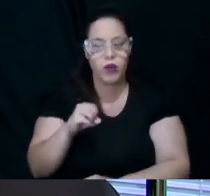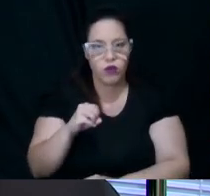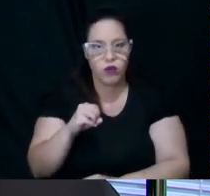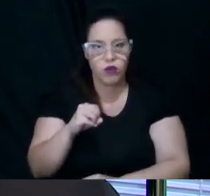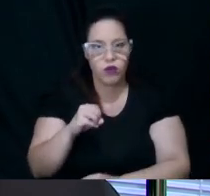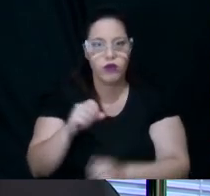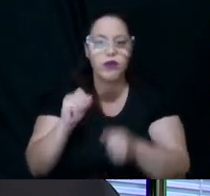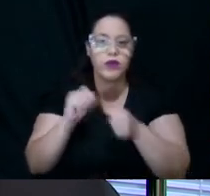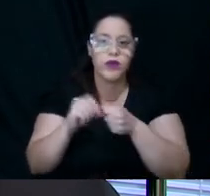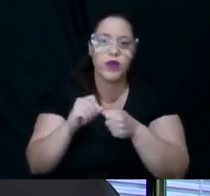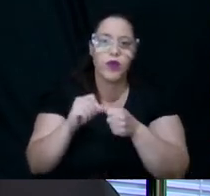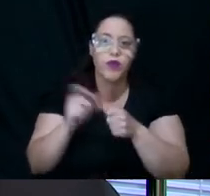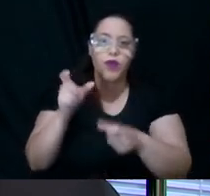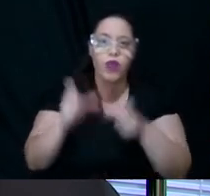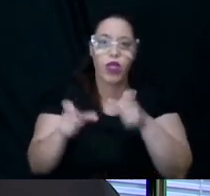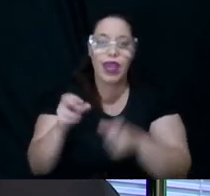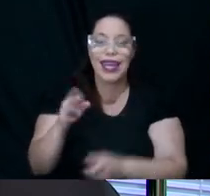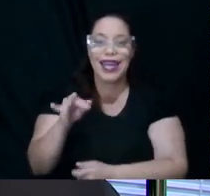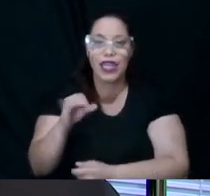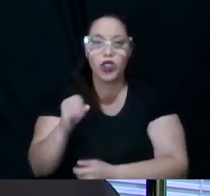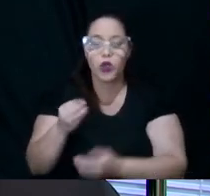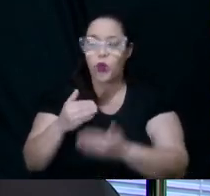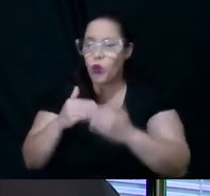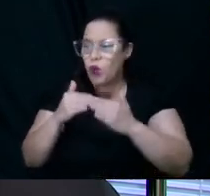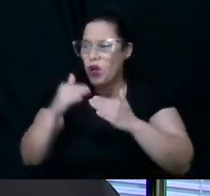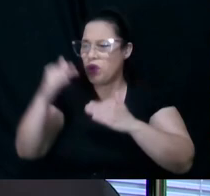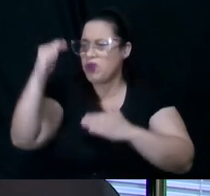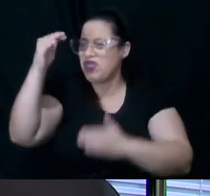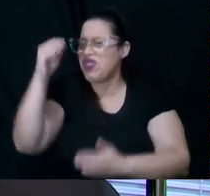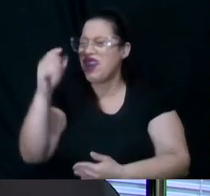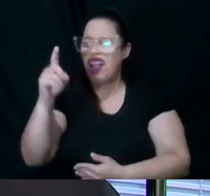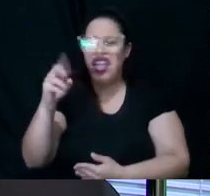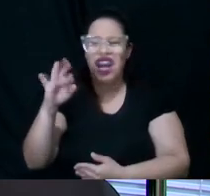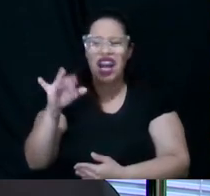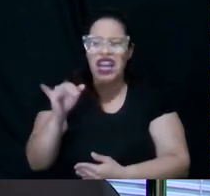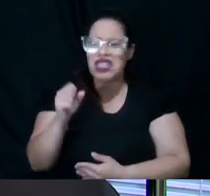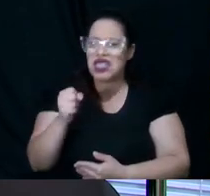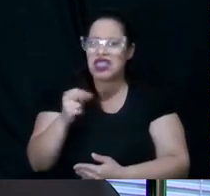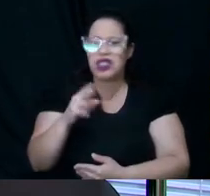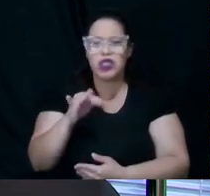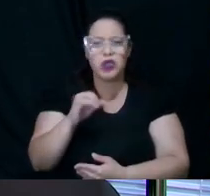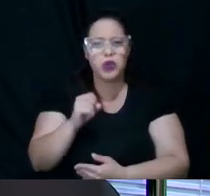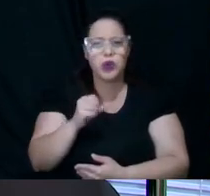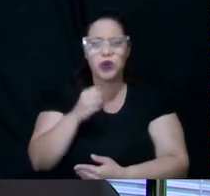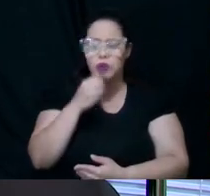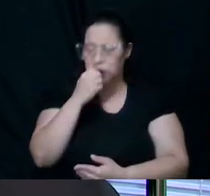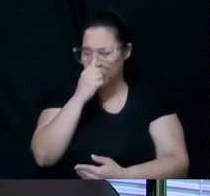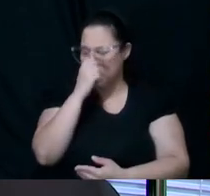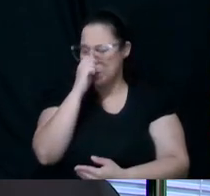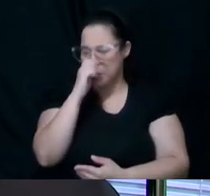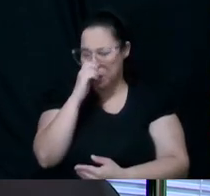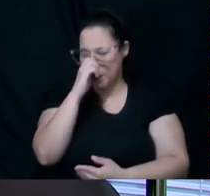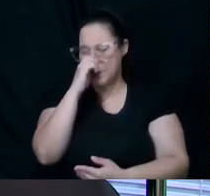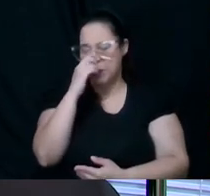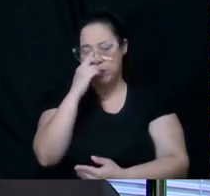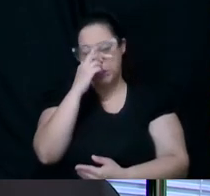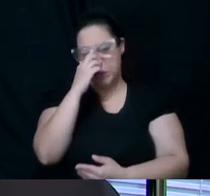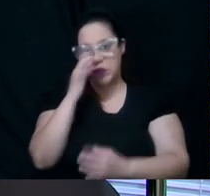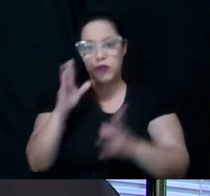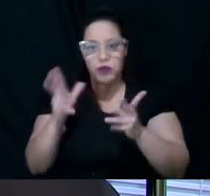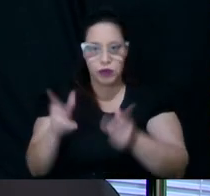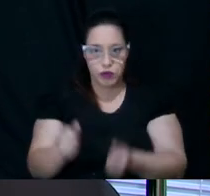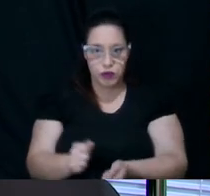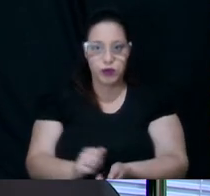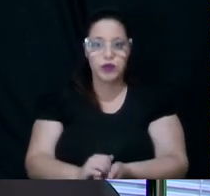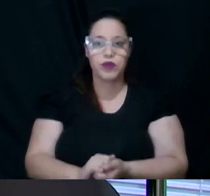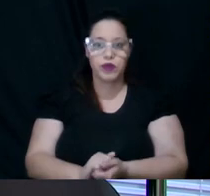acessem créditos com altas taxas de juros, né? É o que a gente visualiza na maioria dos casos. E isso ocorre, eu